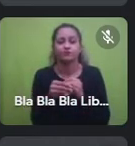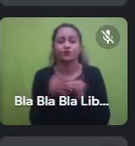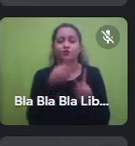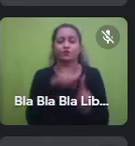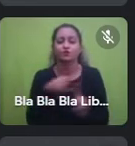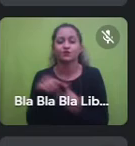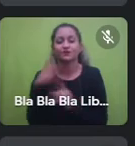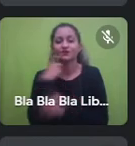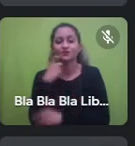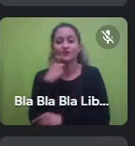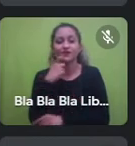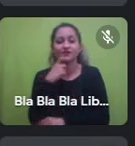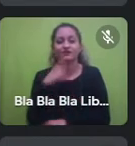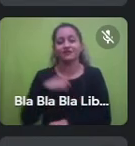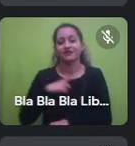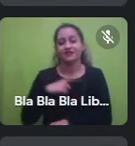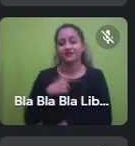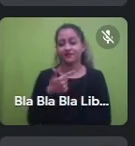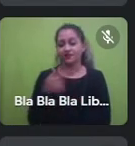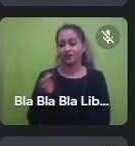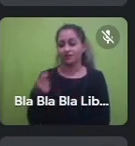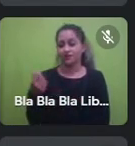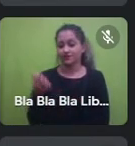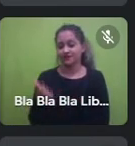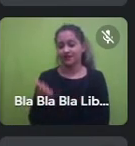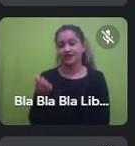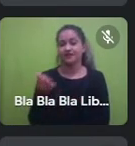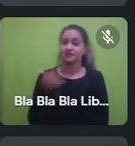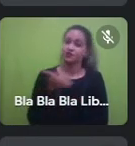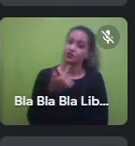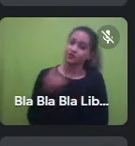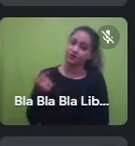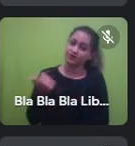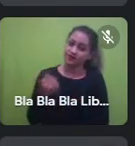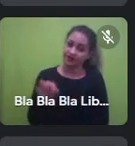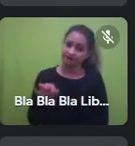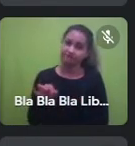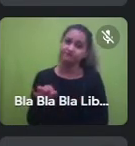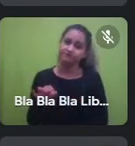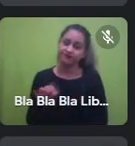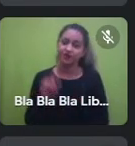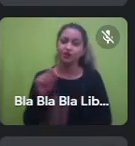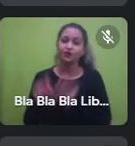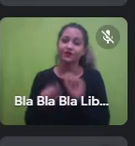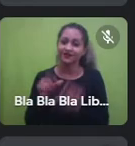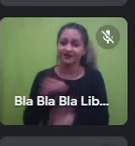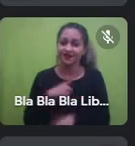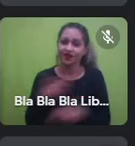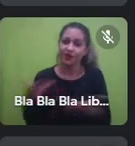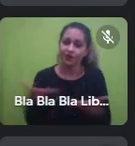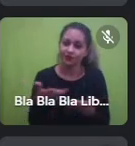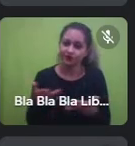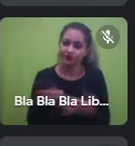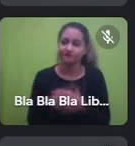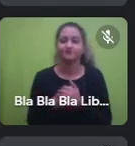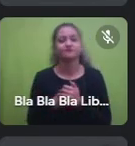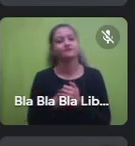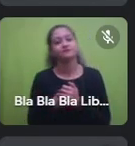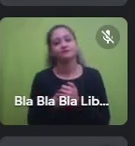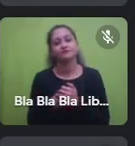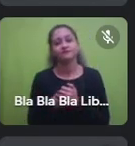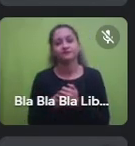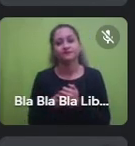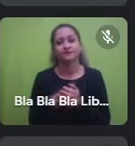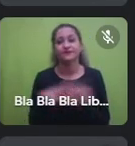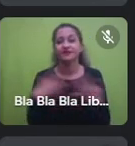que existiam em 2006, 2010, né? E do que existe hoje. Então,